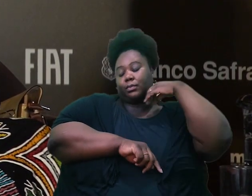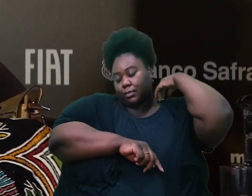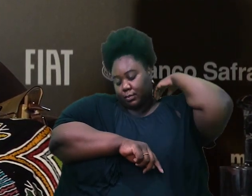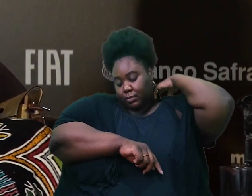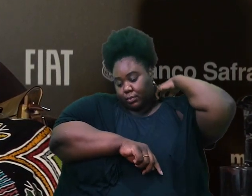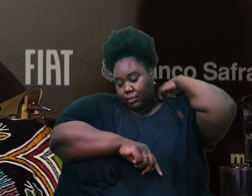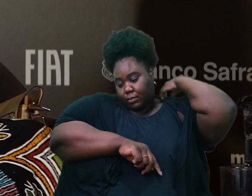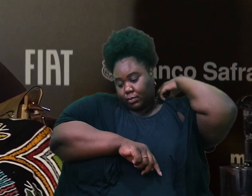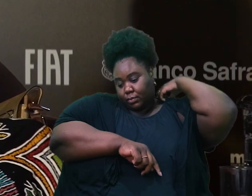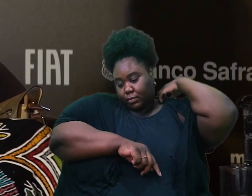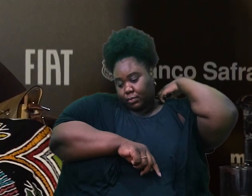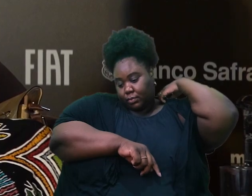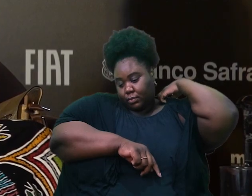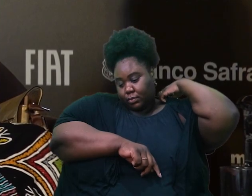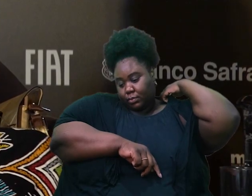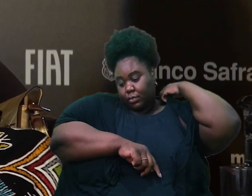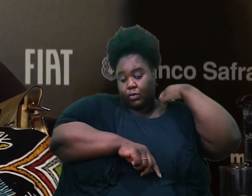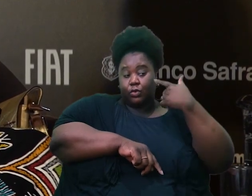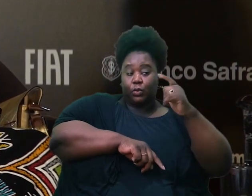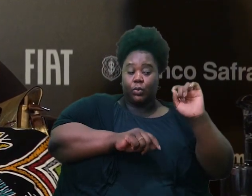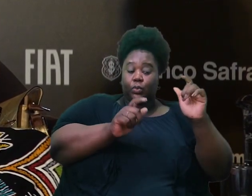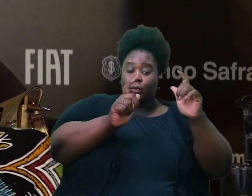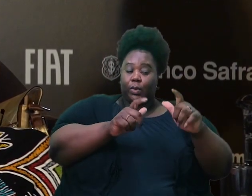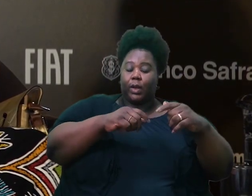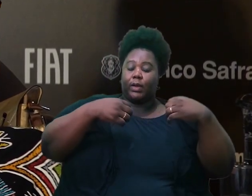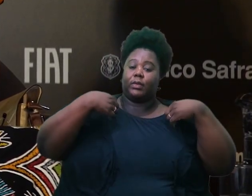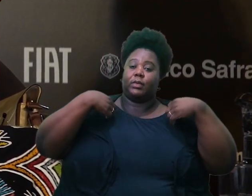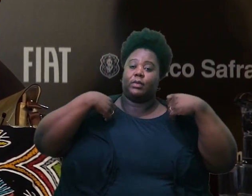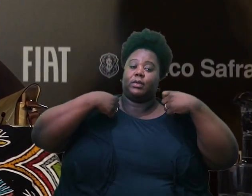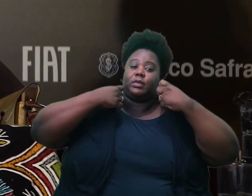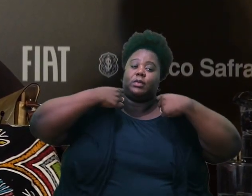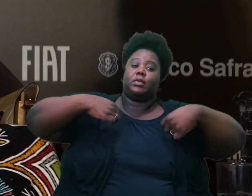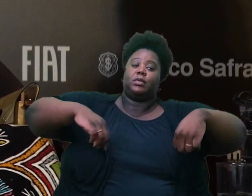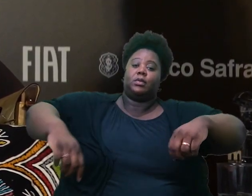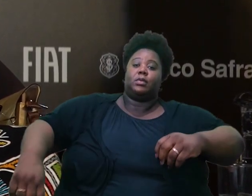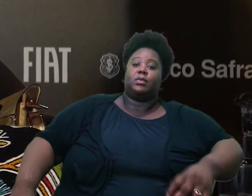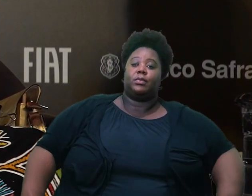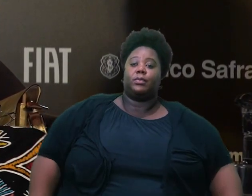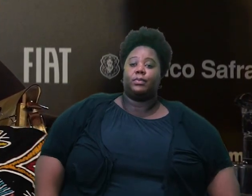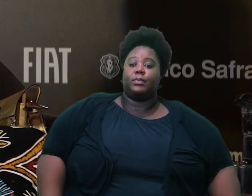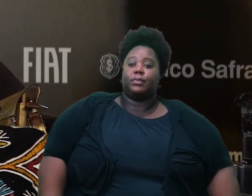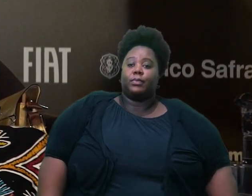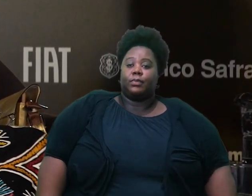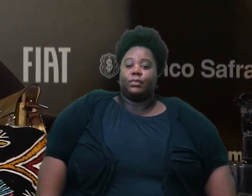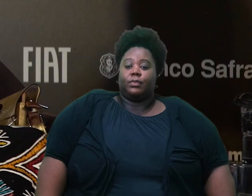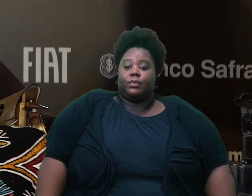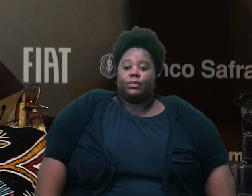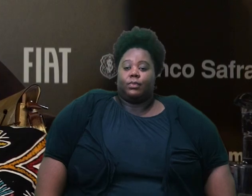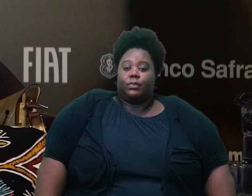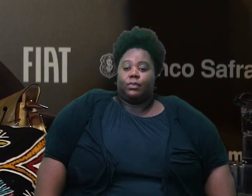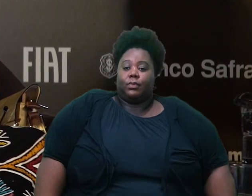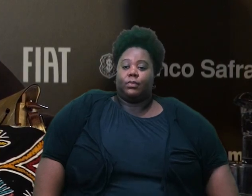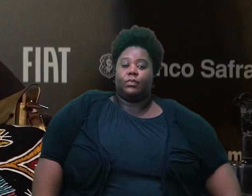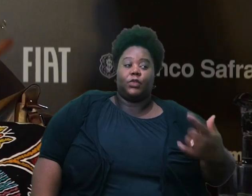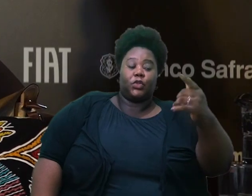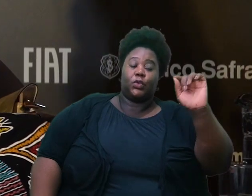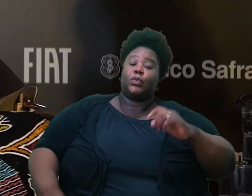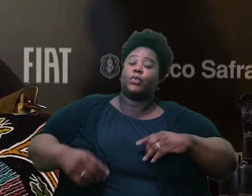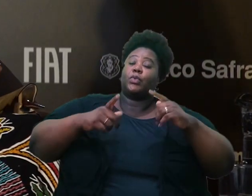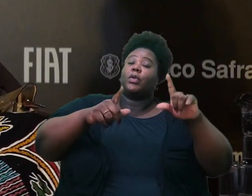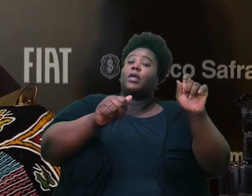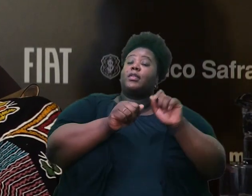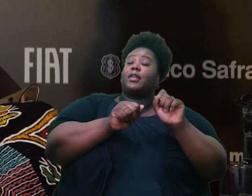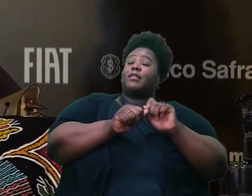outras matrizes estéticas, de outros lugares e pessoas que produzem arte, mas que,